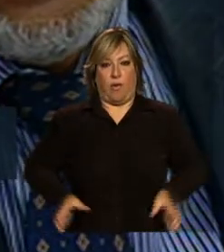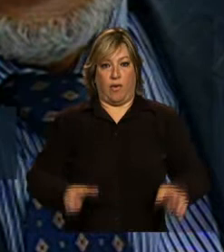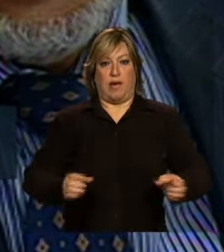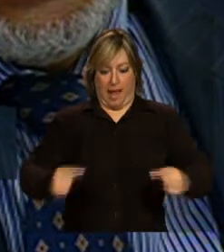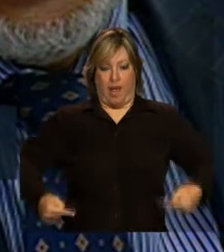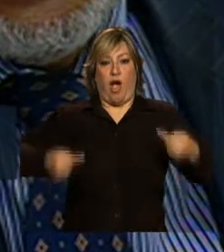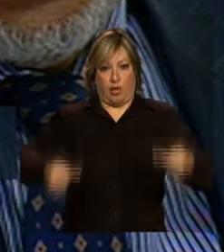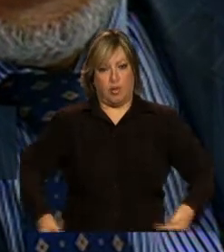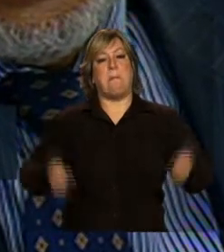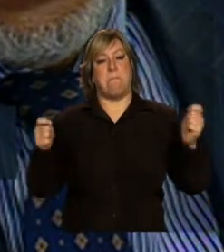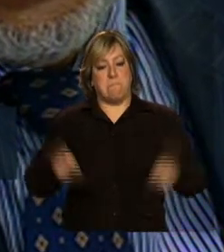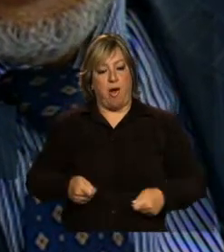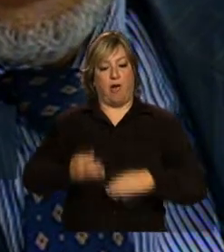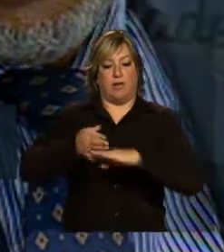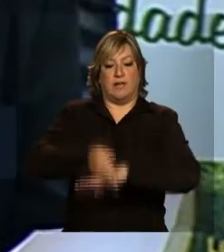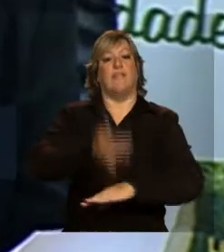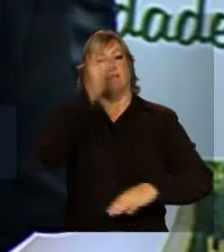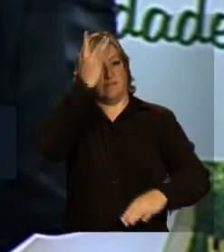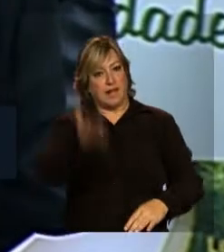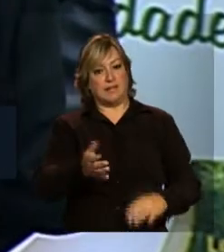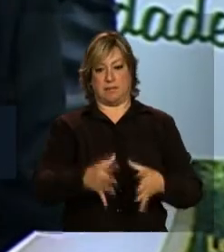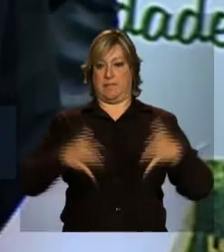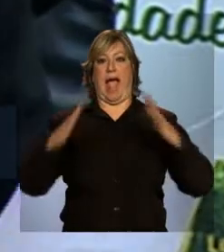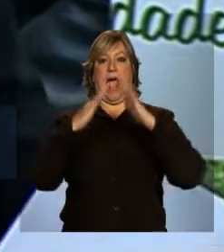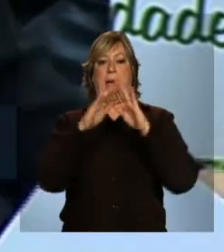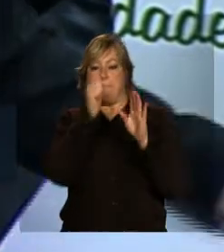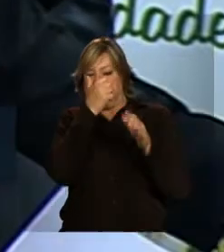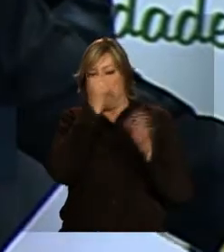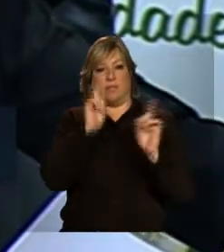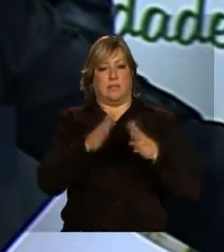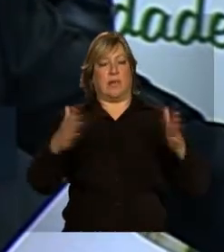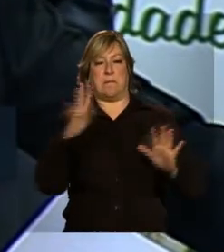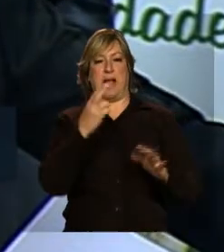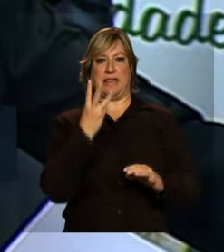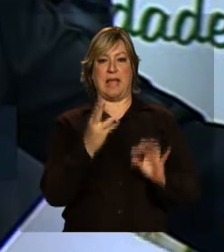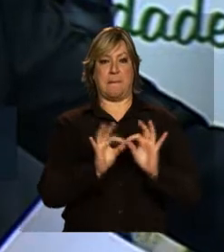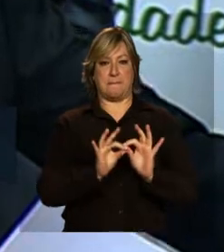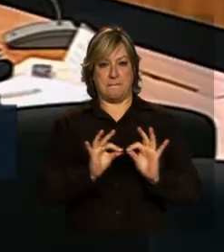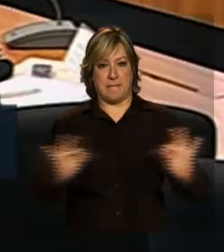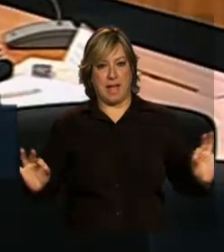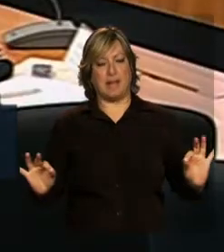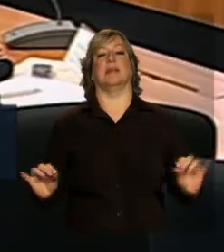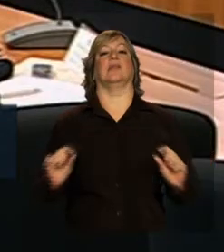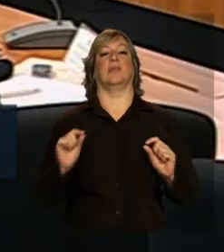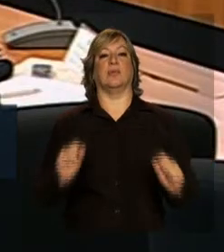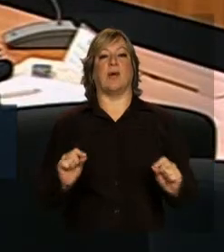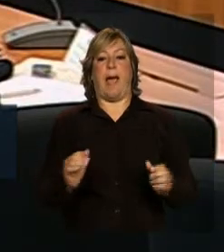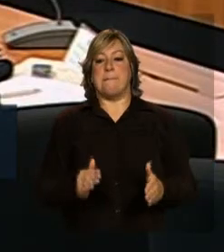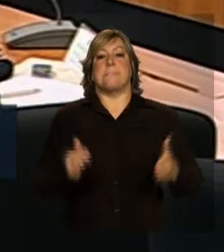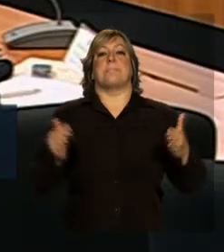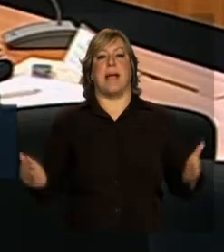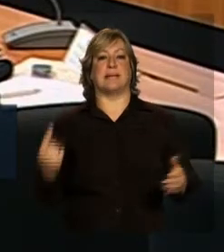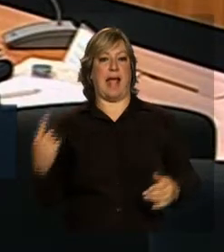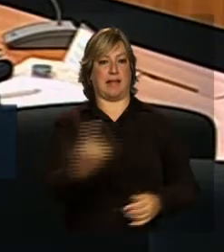Vida mais espaço nas moradias, e perto de 3 metros, não é, Antônio? Cerca de 3 metros a mais em cada